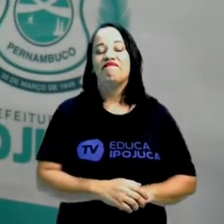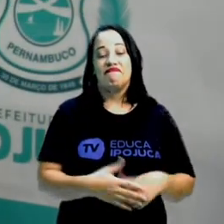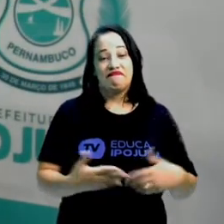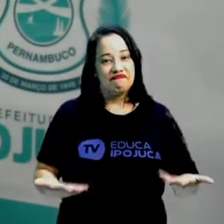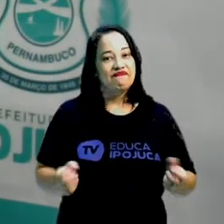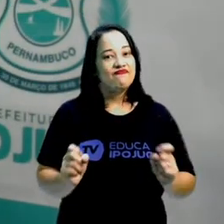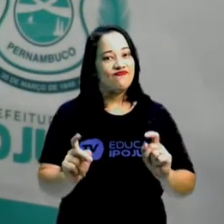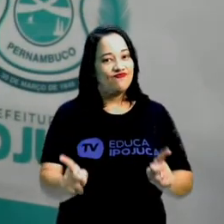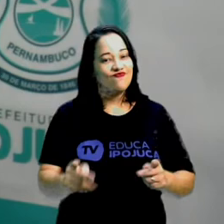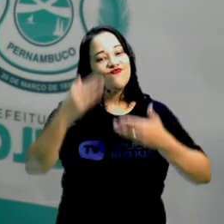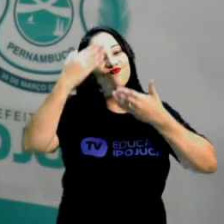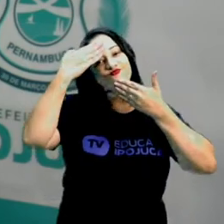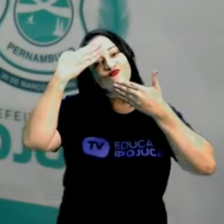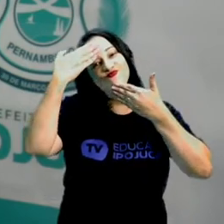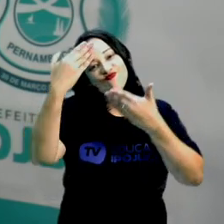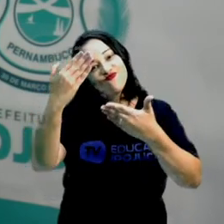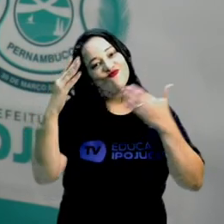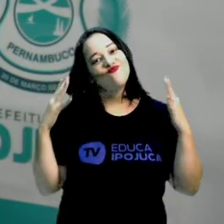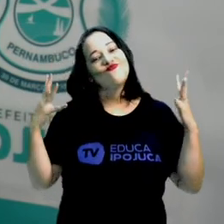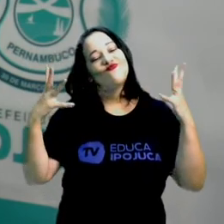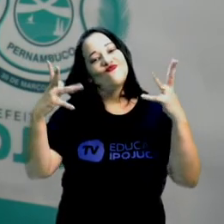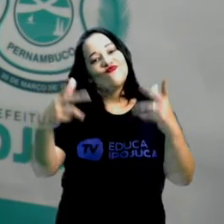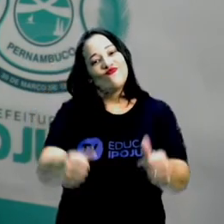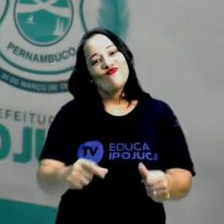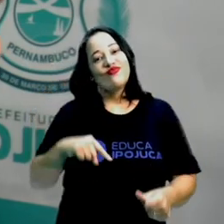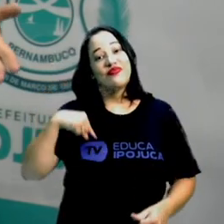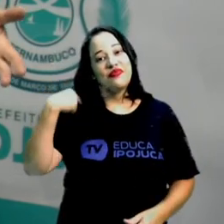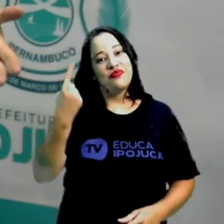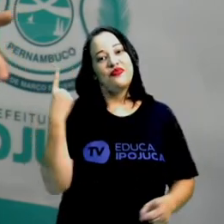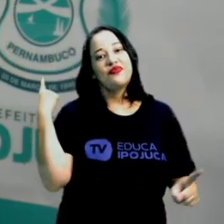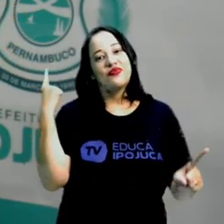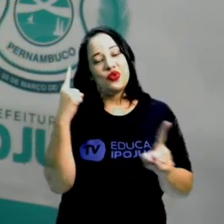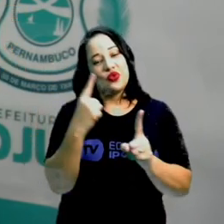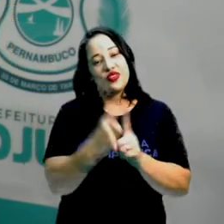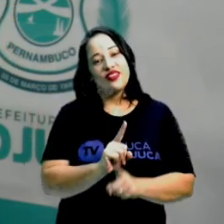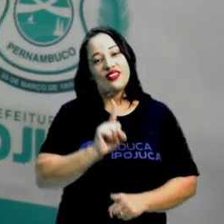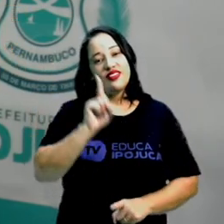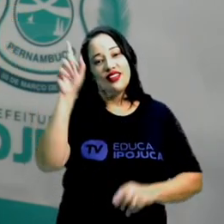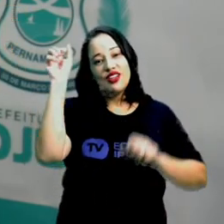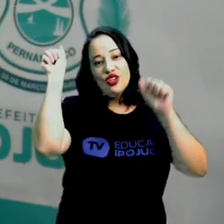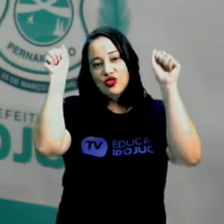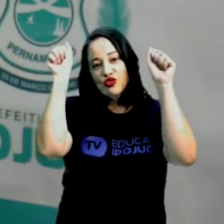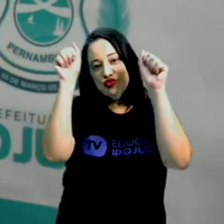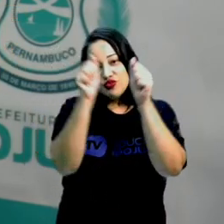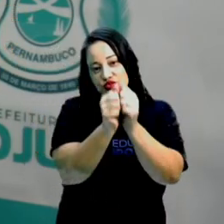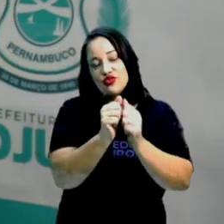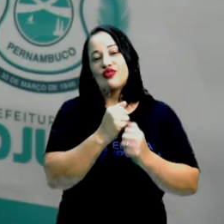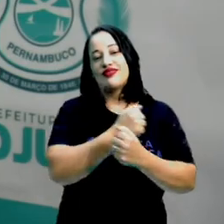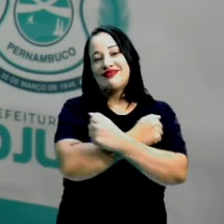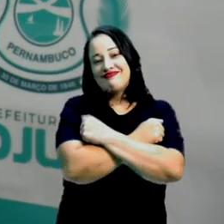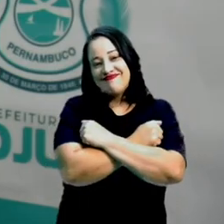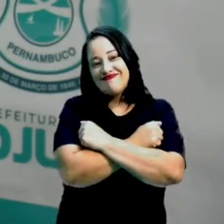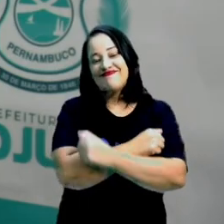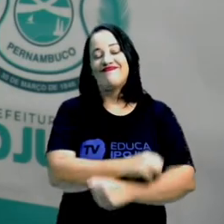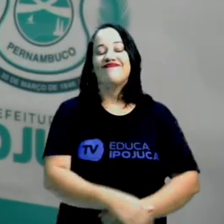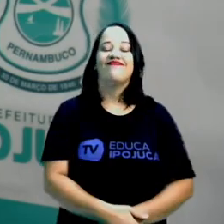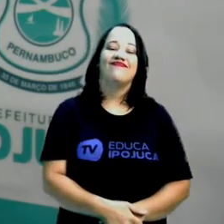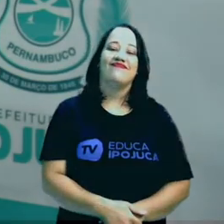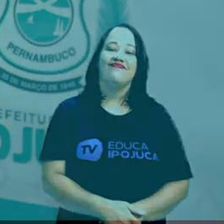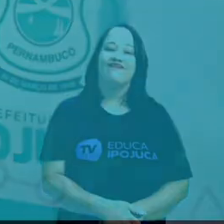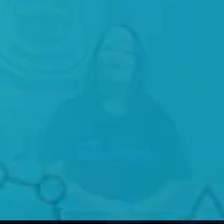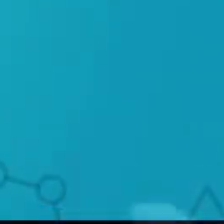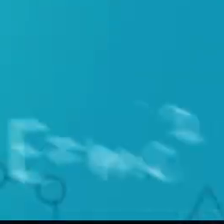que é pessoal Muito obrigado a todos os vemos na próxima aula e com Deus e um abraço